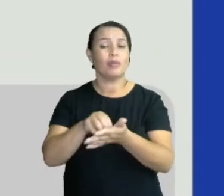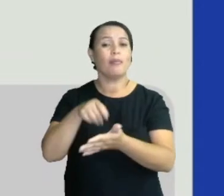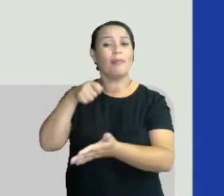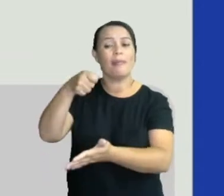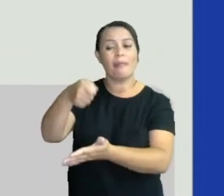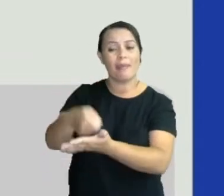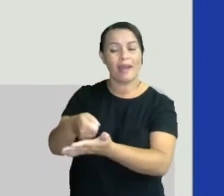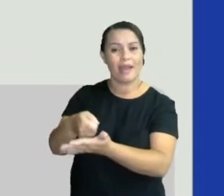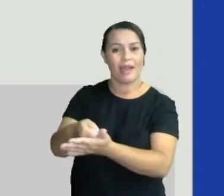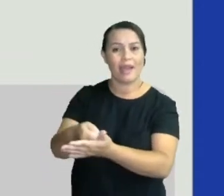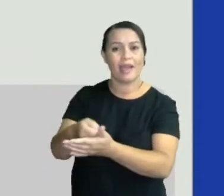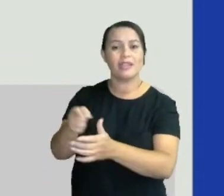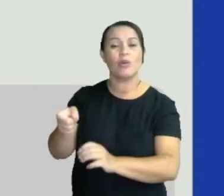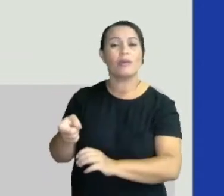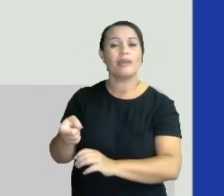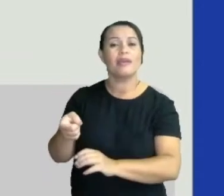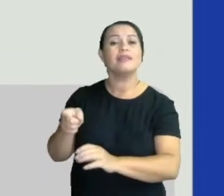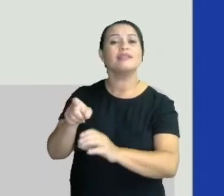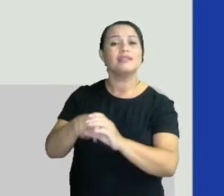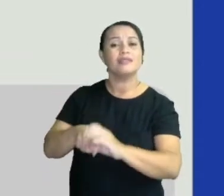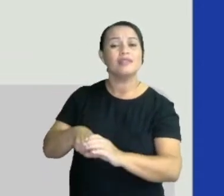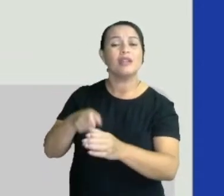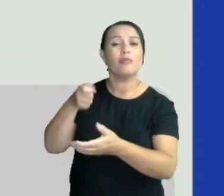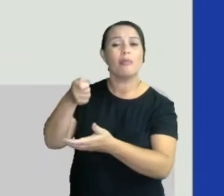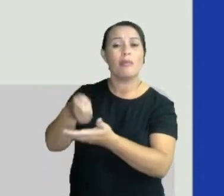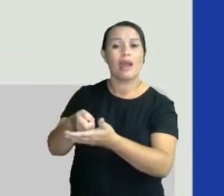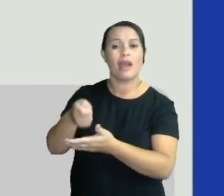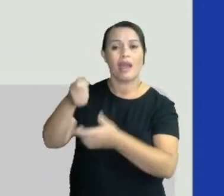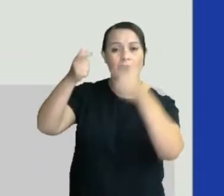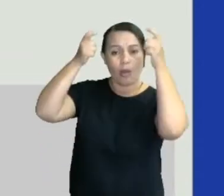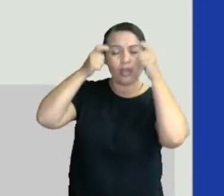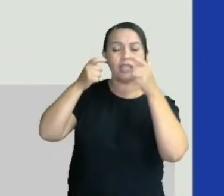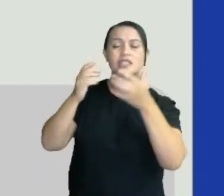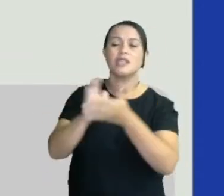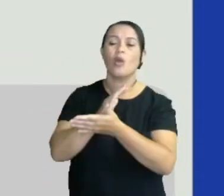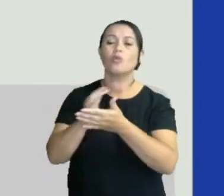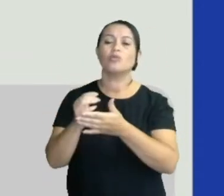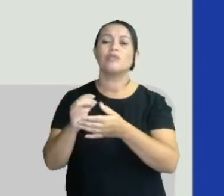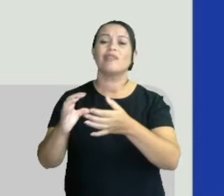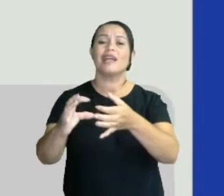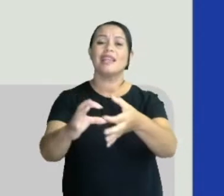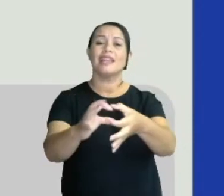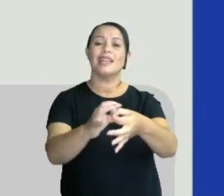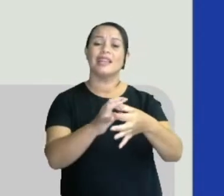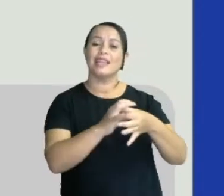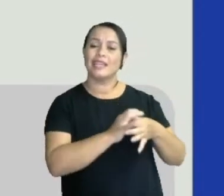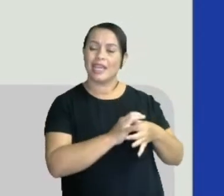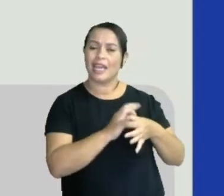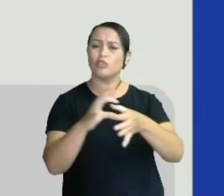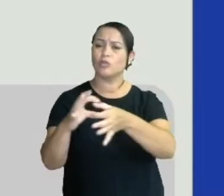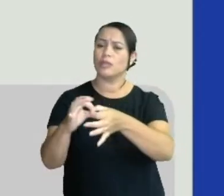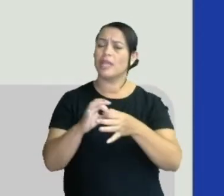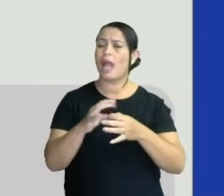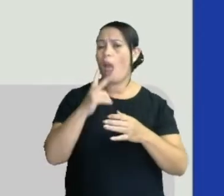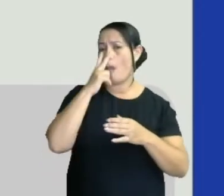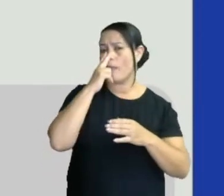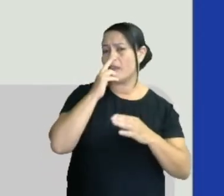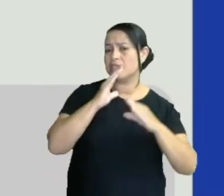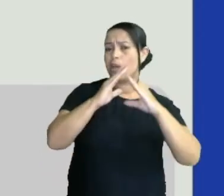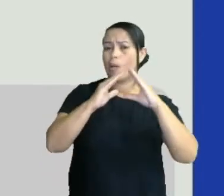Então, observem que um estava intimamente ligado ao outro e que era uma